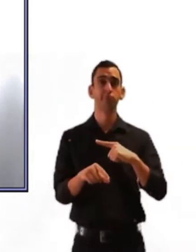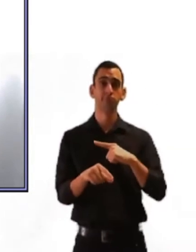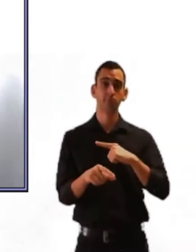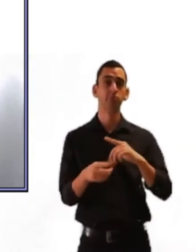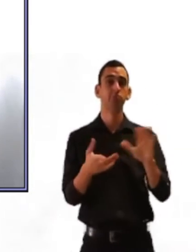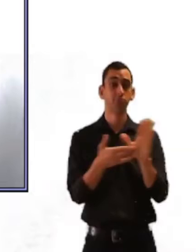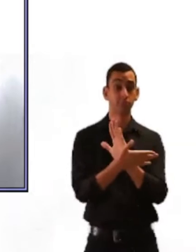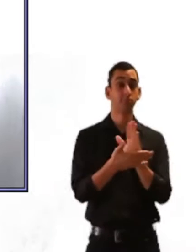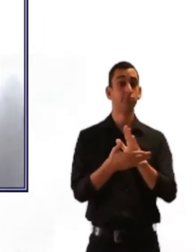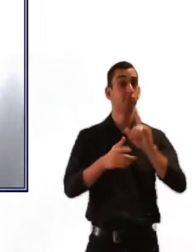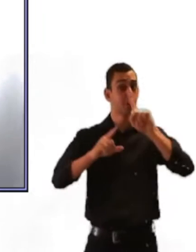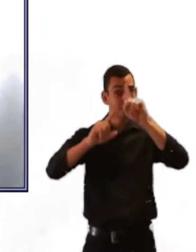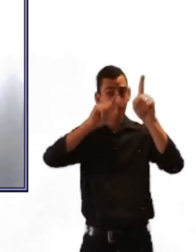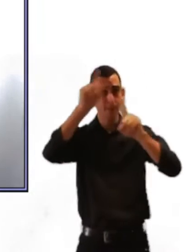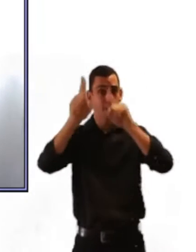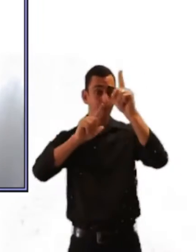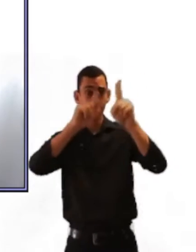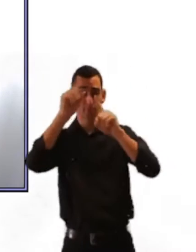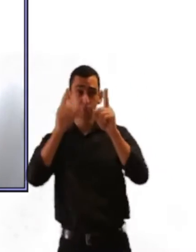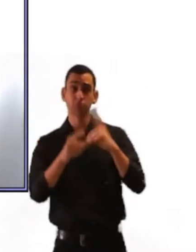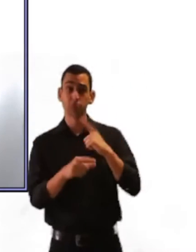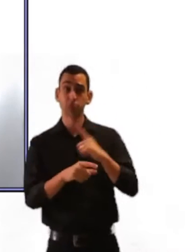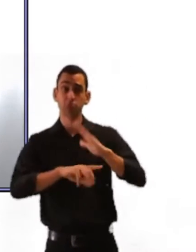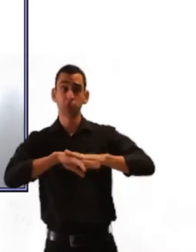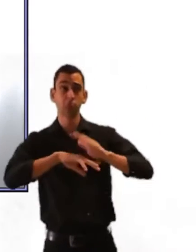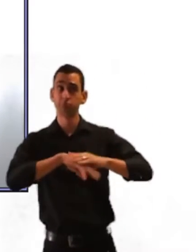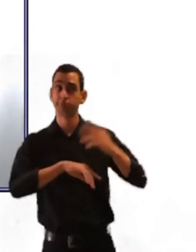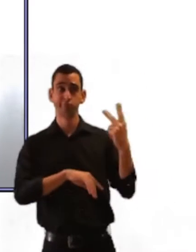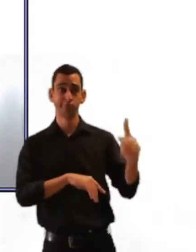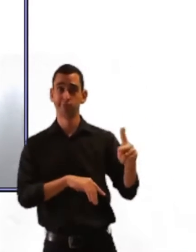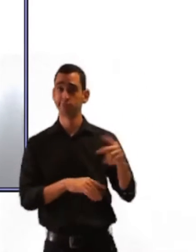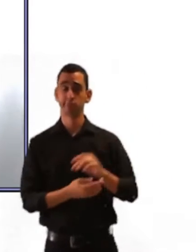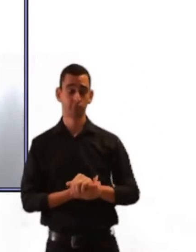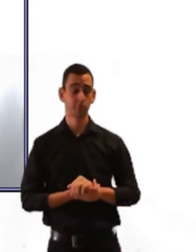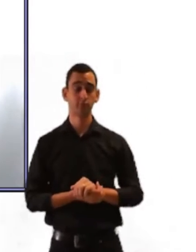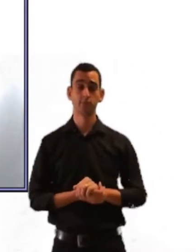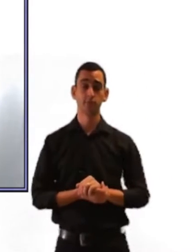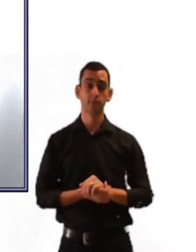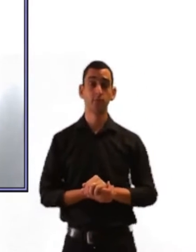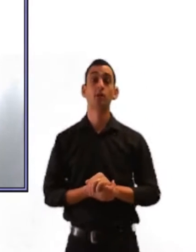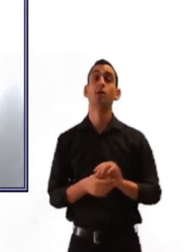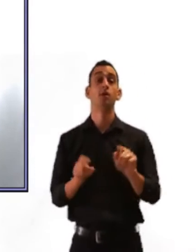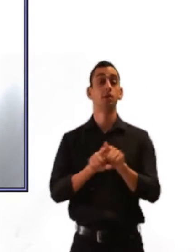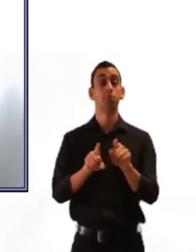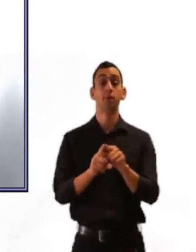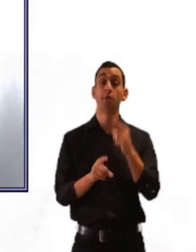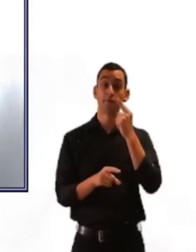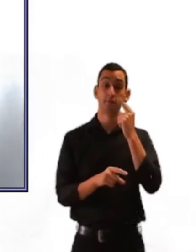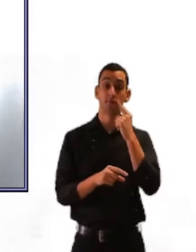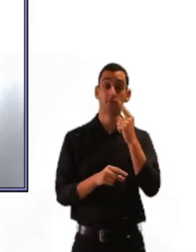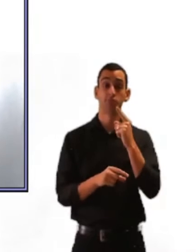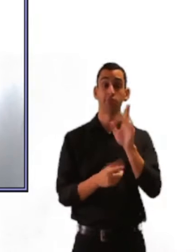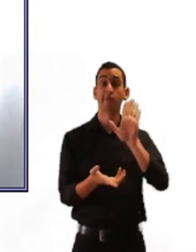tem ideologias. A gente tem que ver o seguinte: até que ponto isto vai interferir na sua tomada